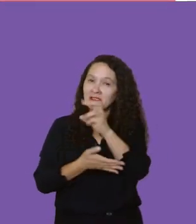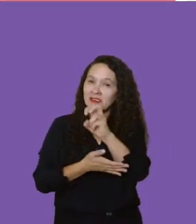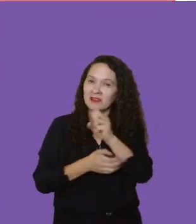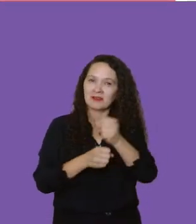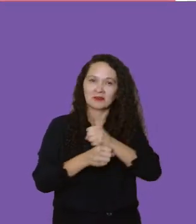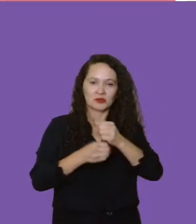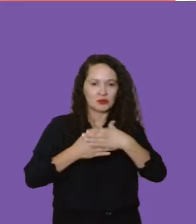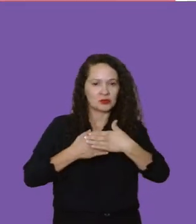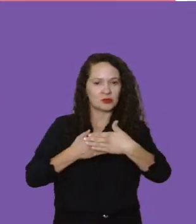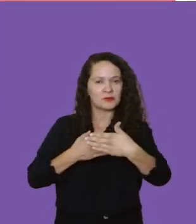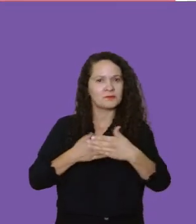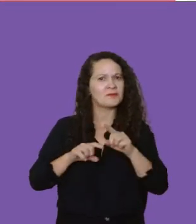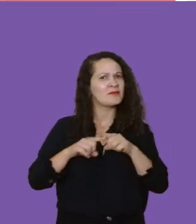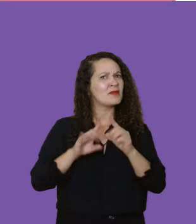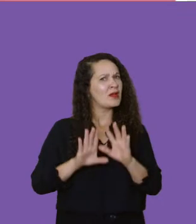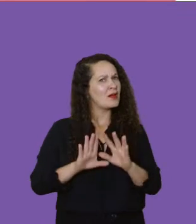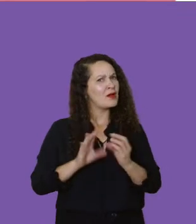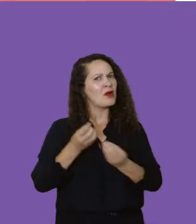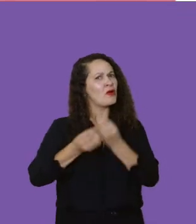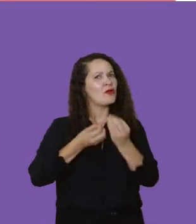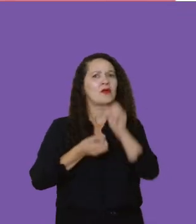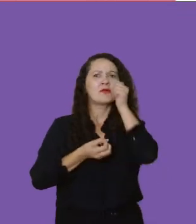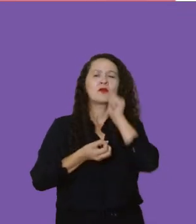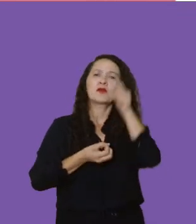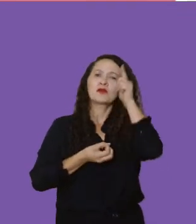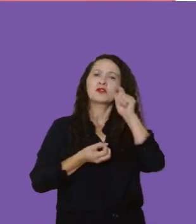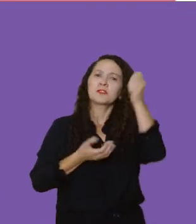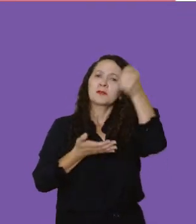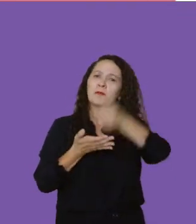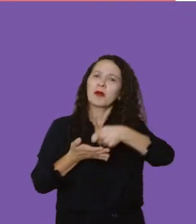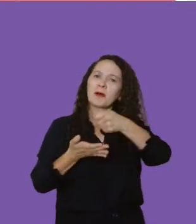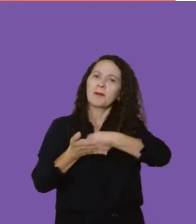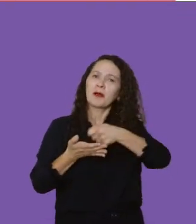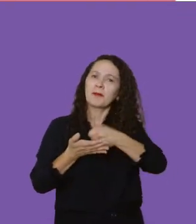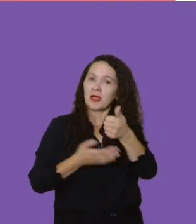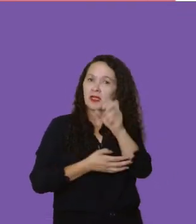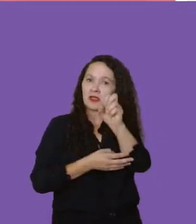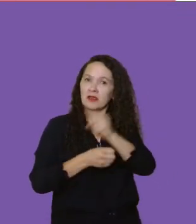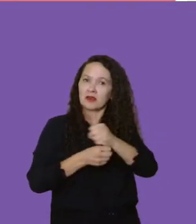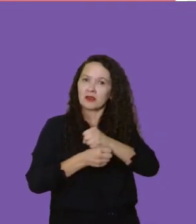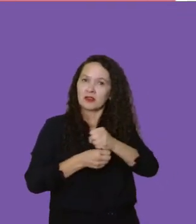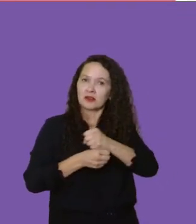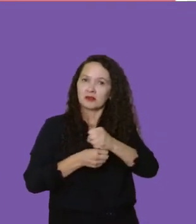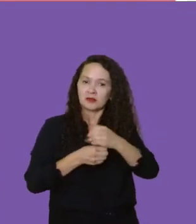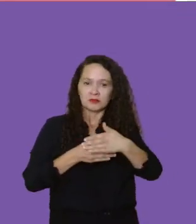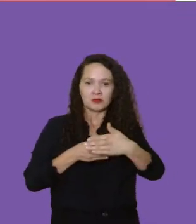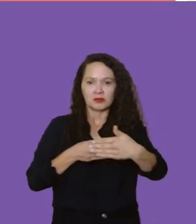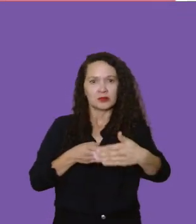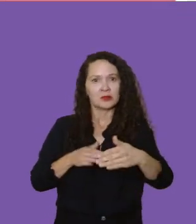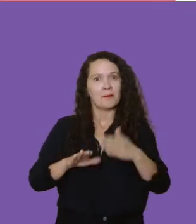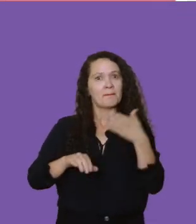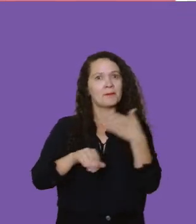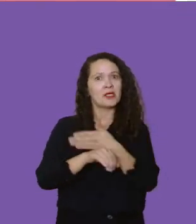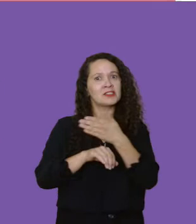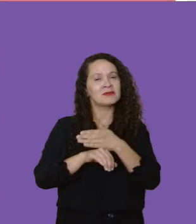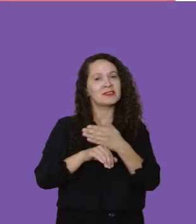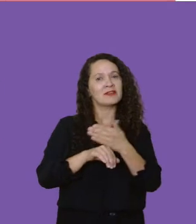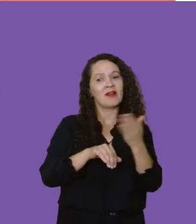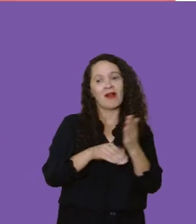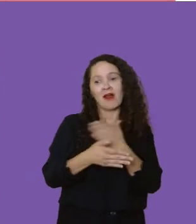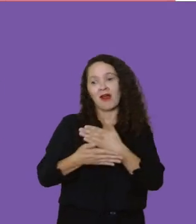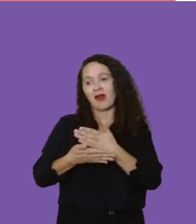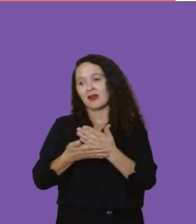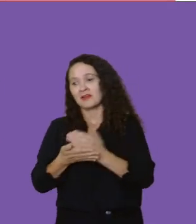anos. A questão é como é que as mulheres podem cumprir esses requisitos com uma participação tão intermitente no